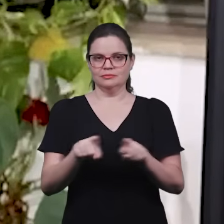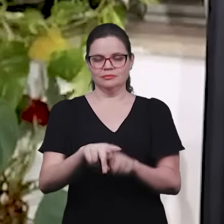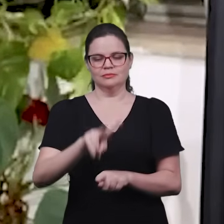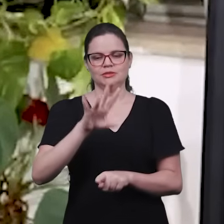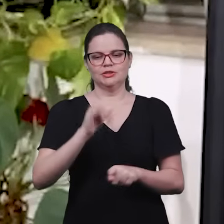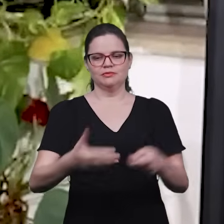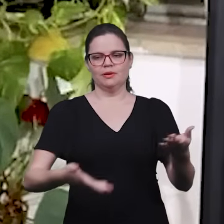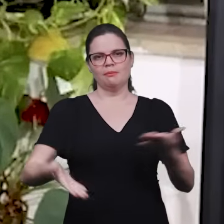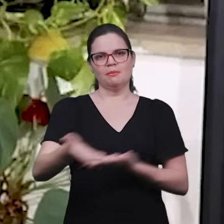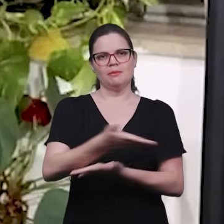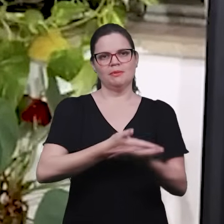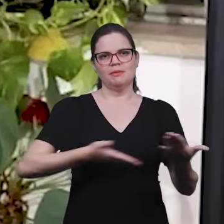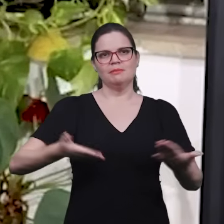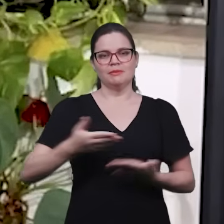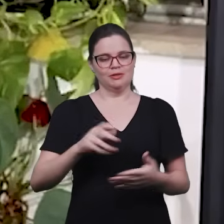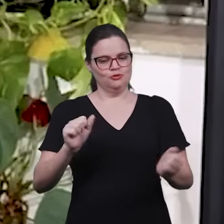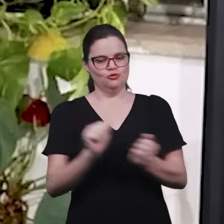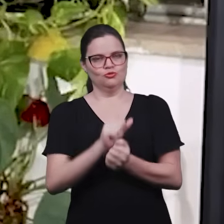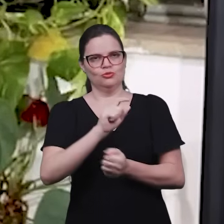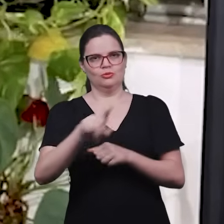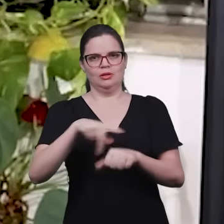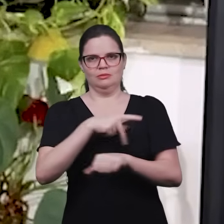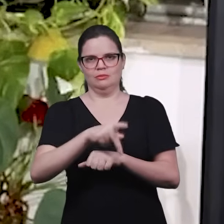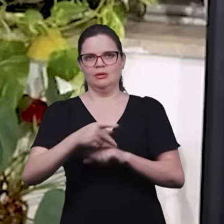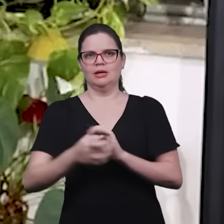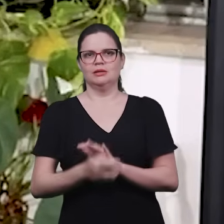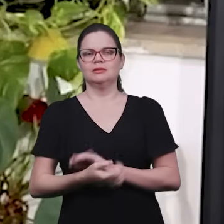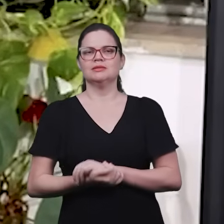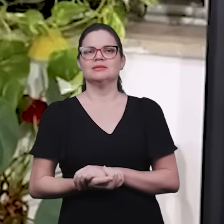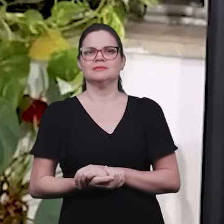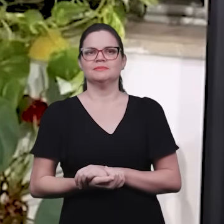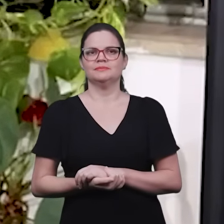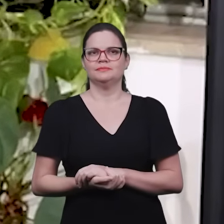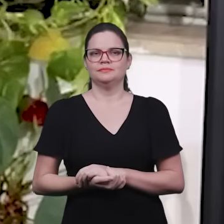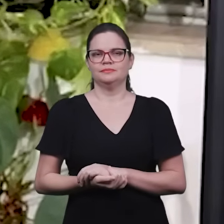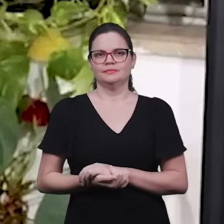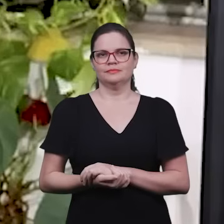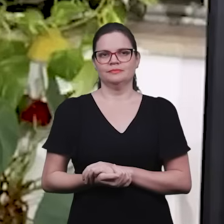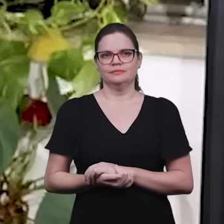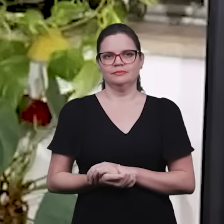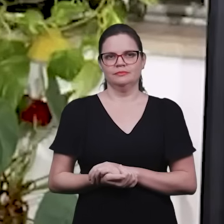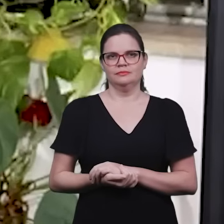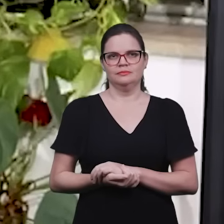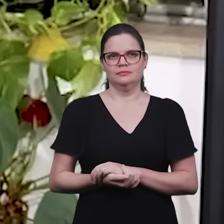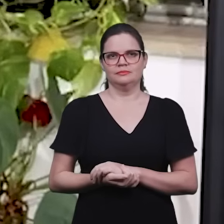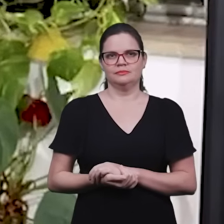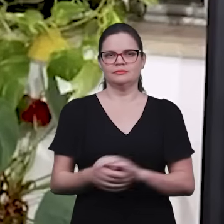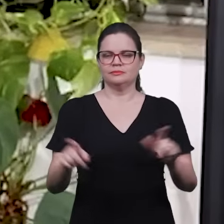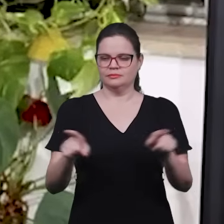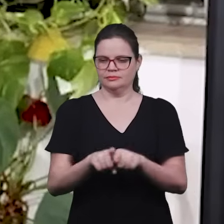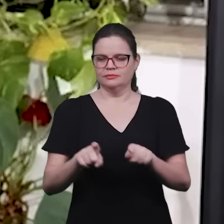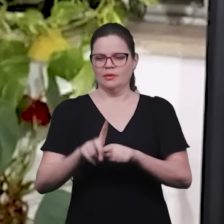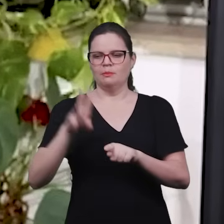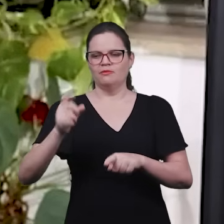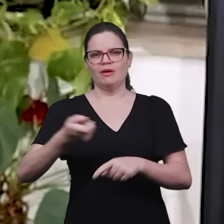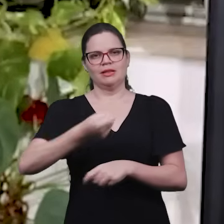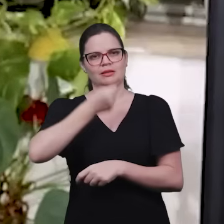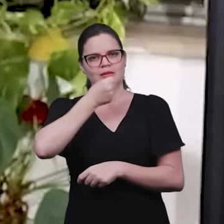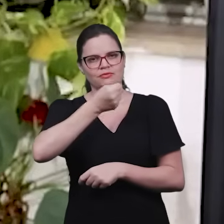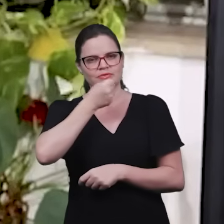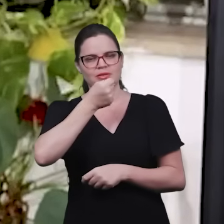estaremos interagindo com o pastor Bexo lá nesses países. Ele vai até mesmo